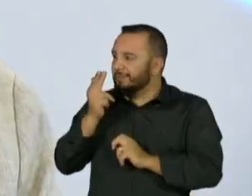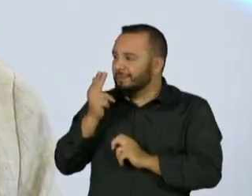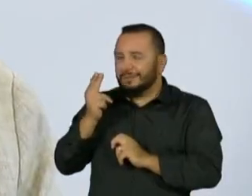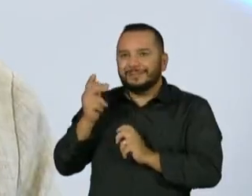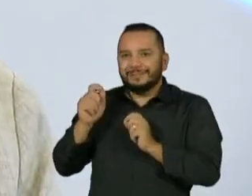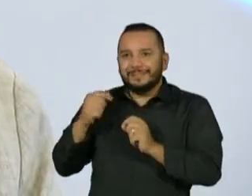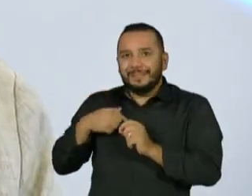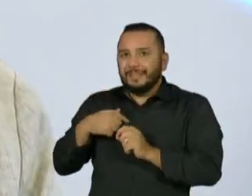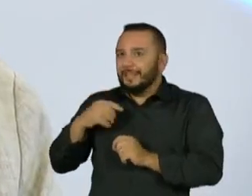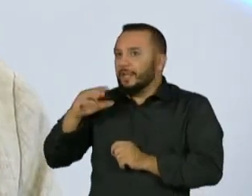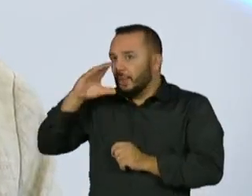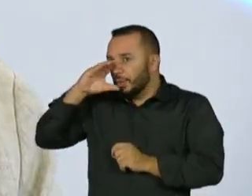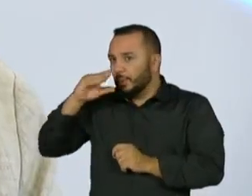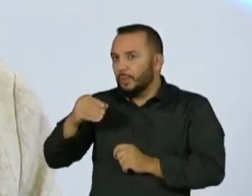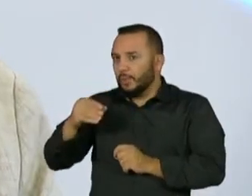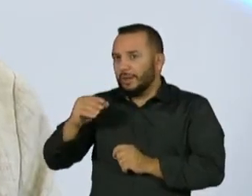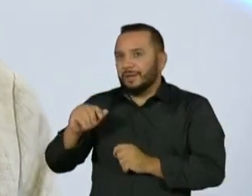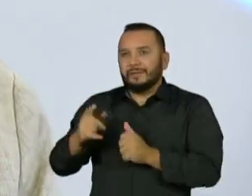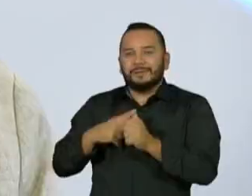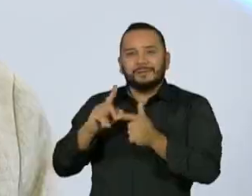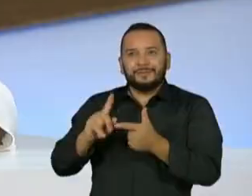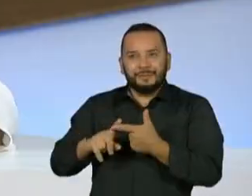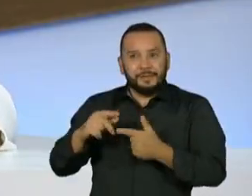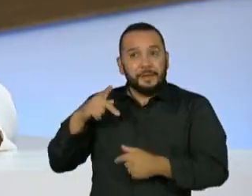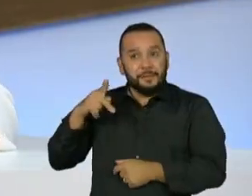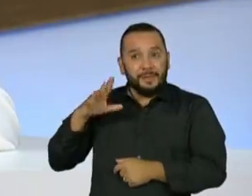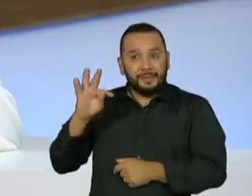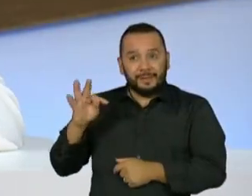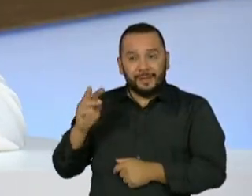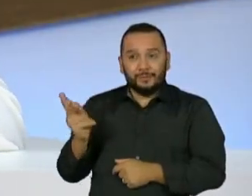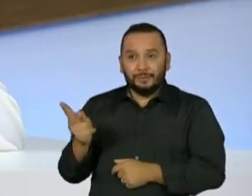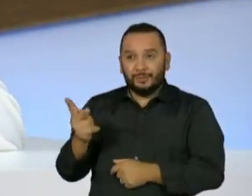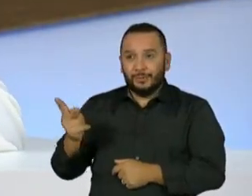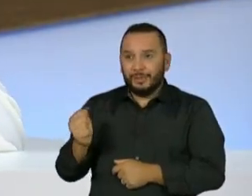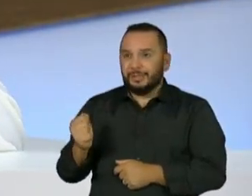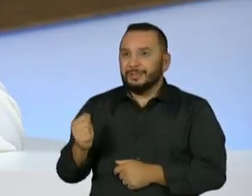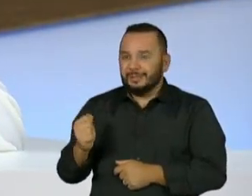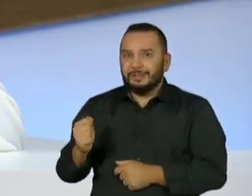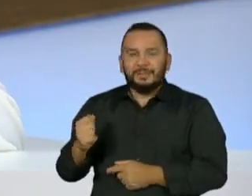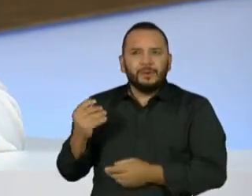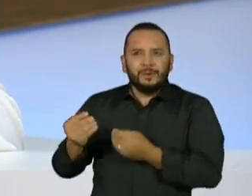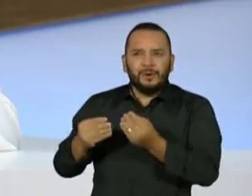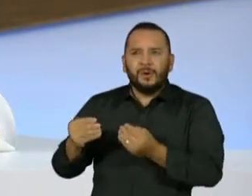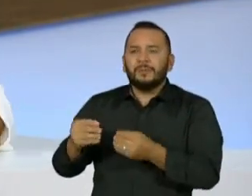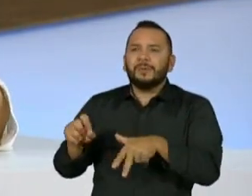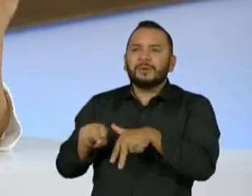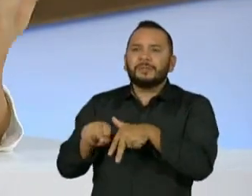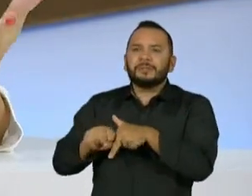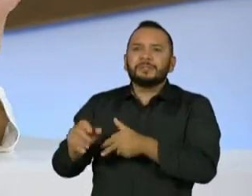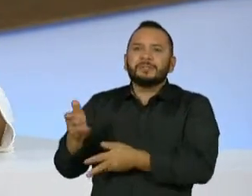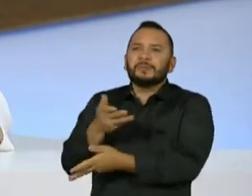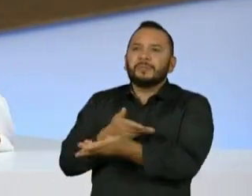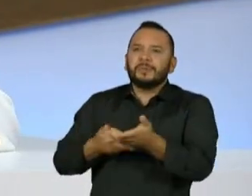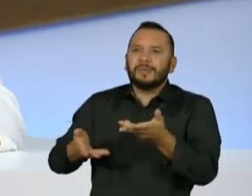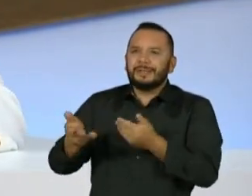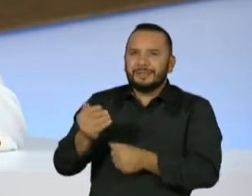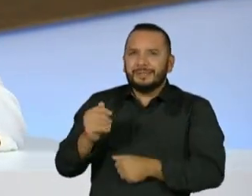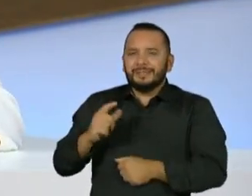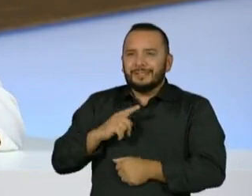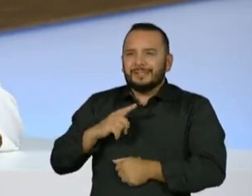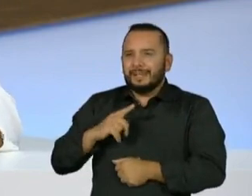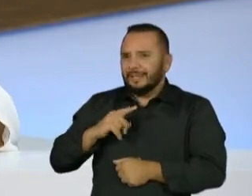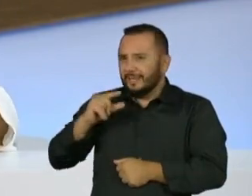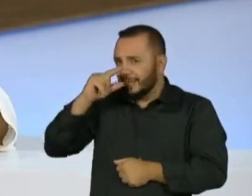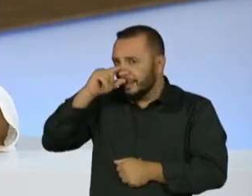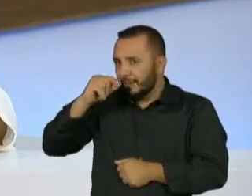dizer assim, e os diplomatas petistas. O que imaginar desse de uma diplomacia, de um eventual governo